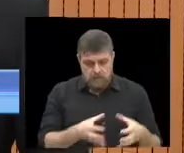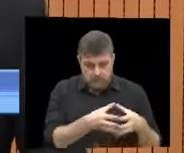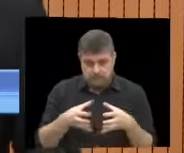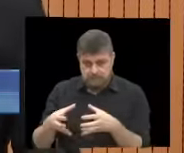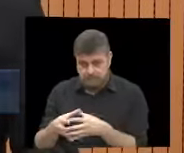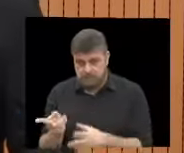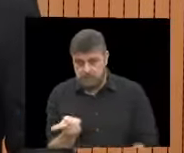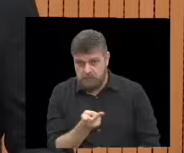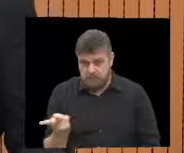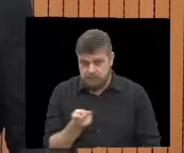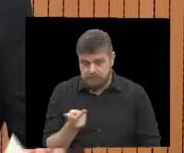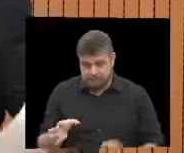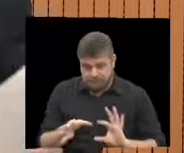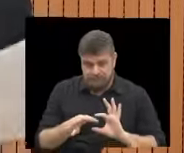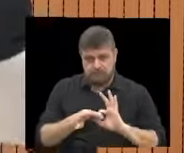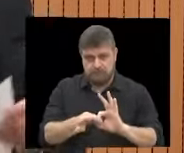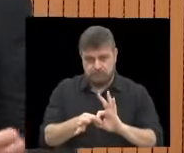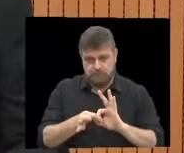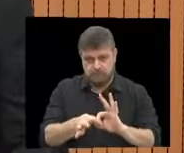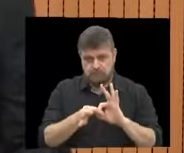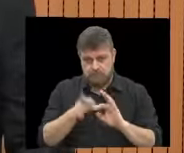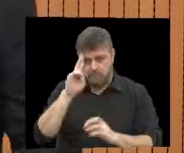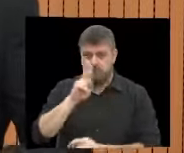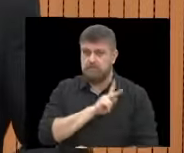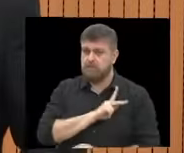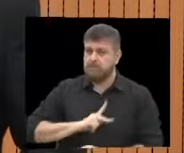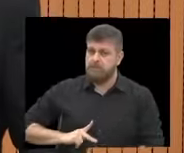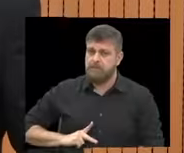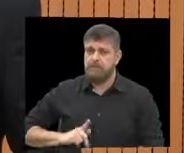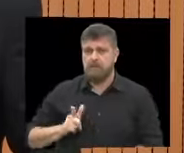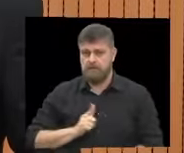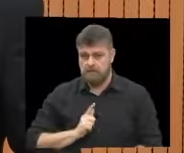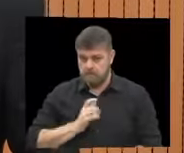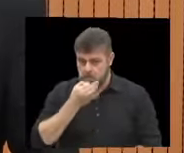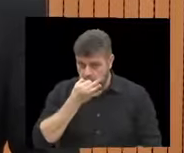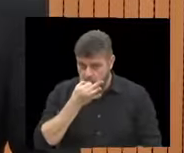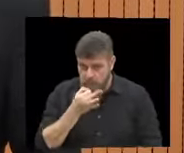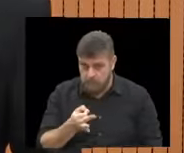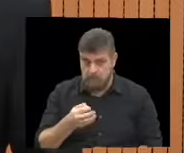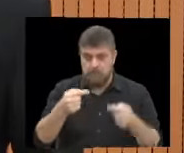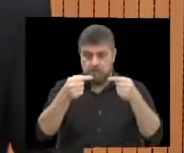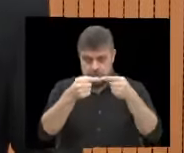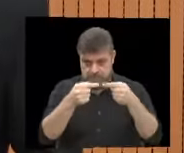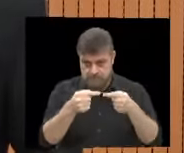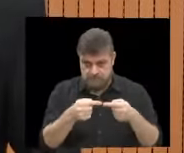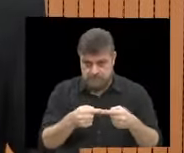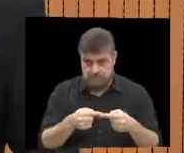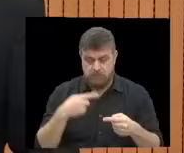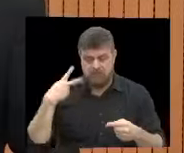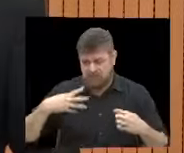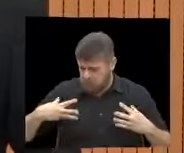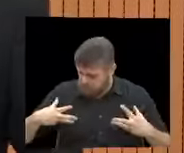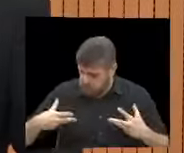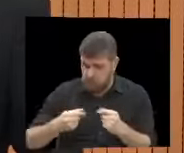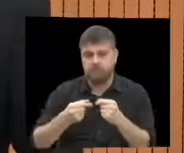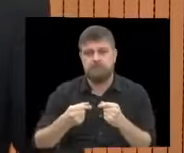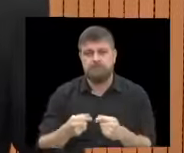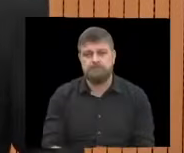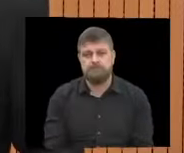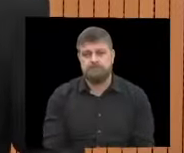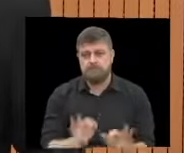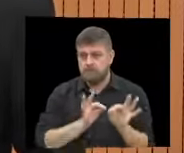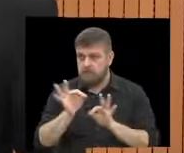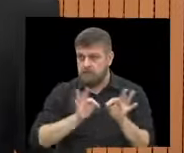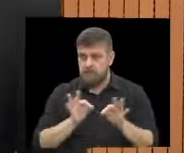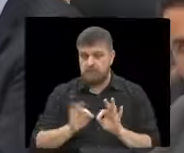comissões reunidas é ser presidente é exarou parecer favorável por unanimidade ao